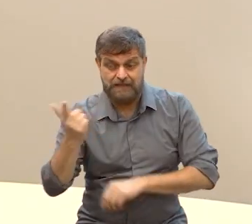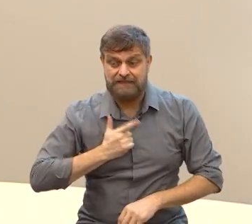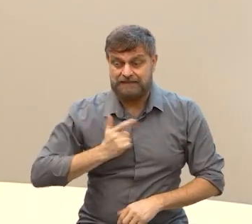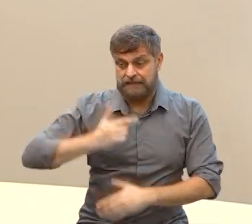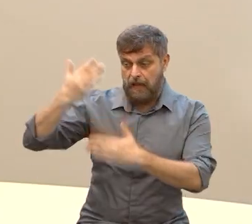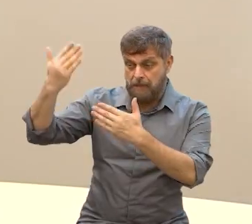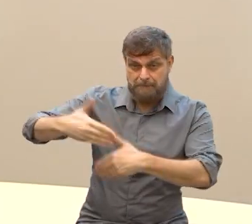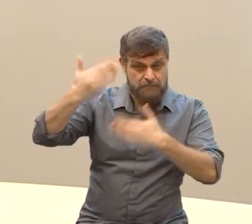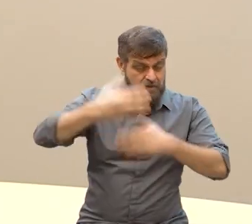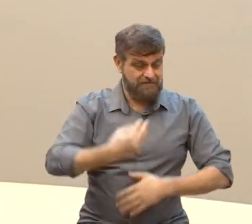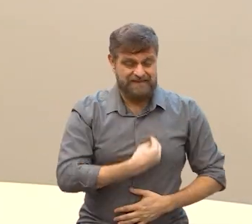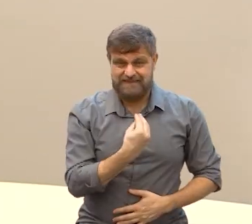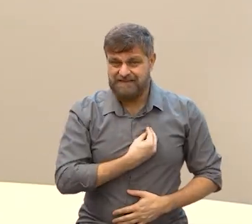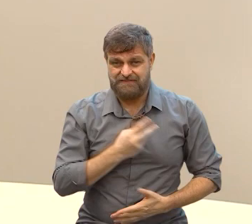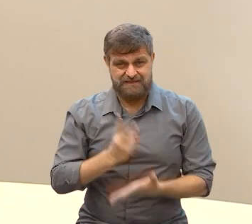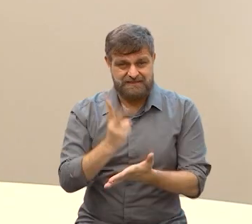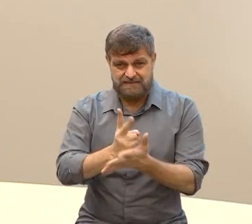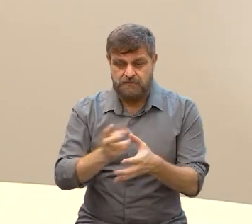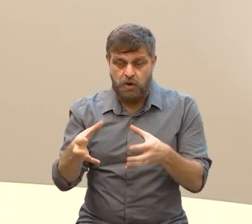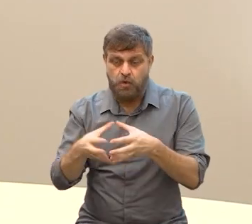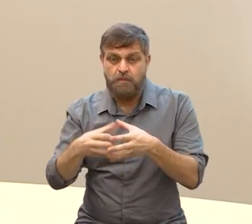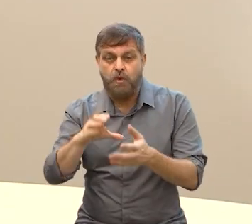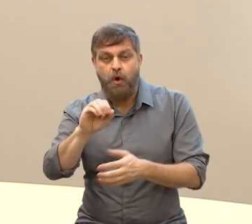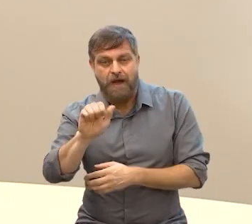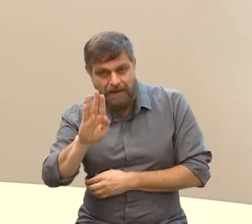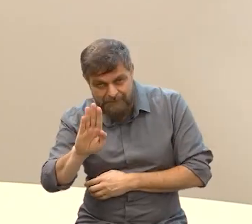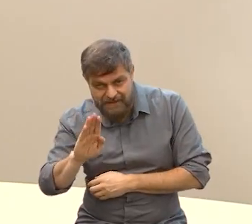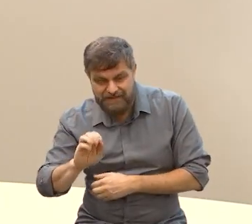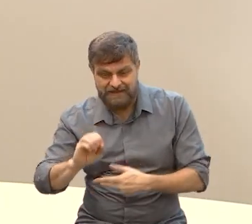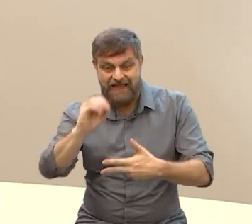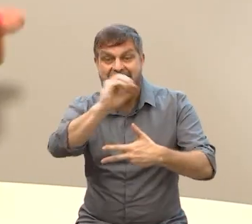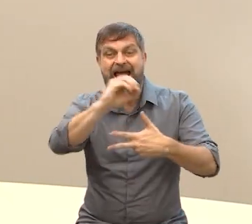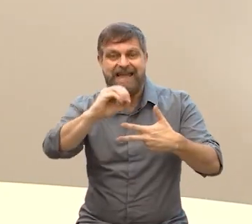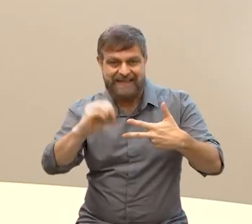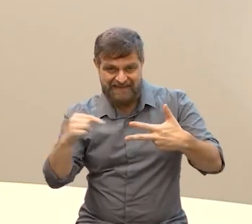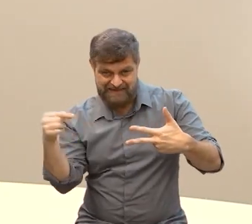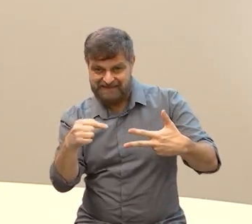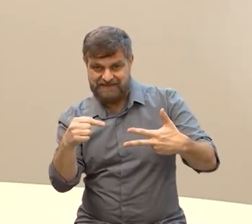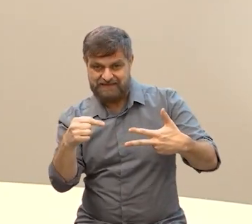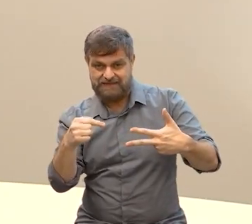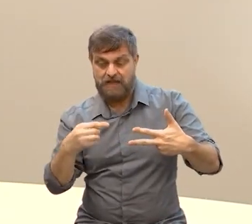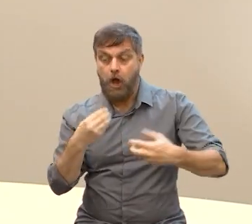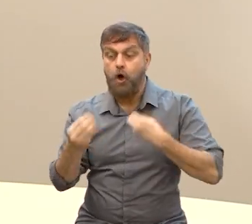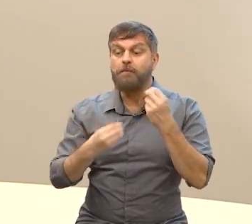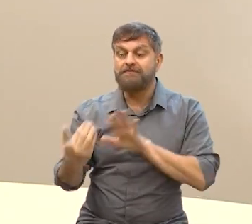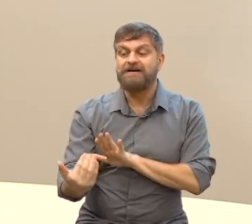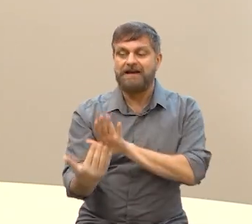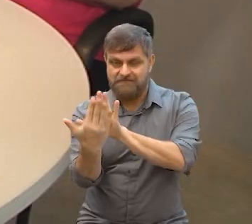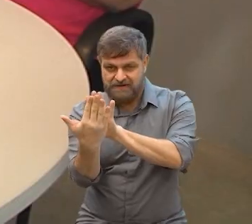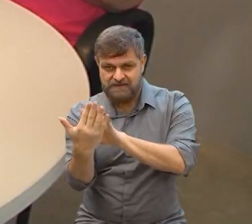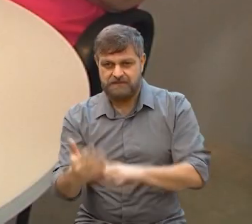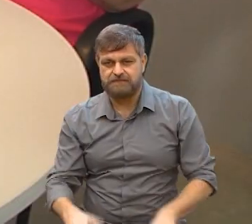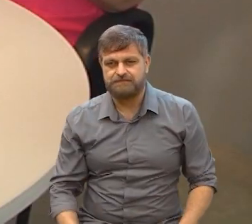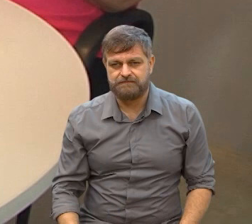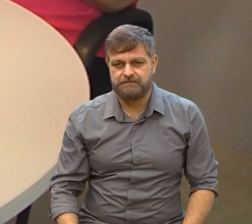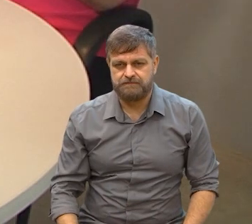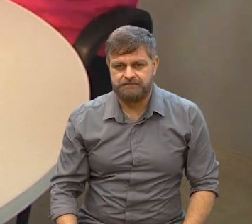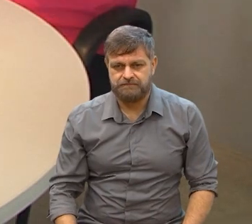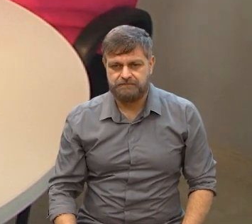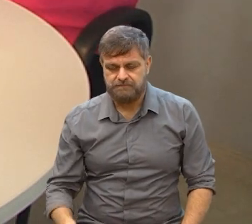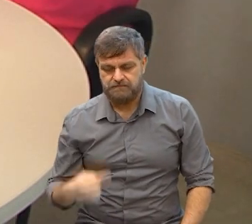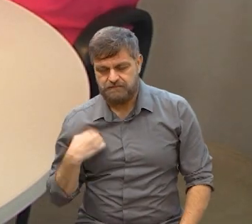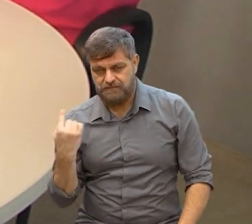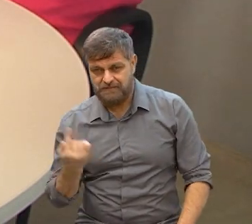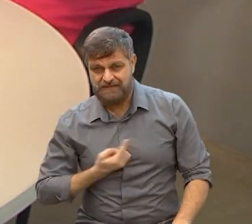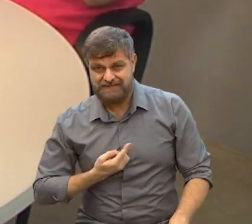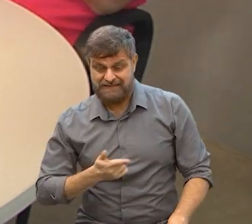provas o tempo todo, a gente falou da OAB aqui, a gente falou do Enem. Ele vai estar preparado até para enfrentar esses outros desafios? Então, aí a gente